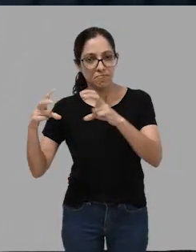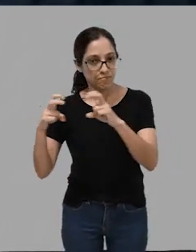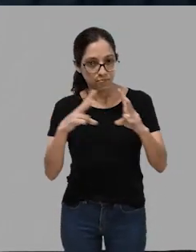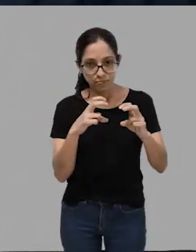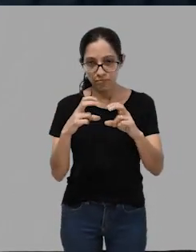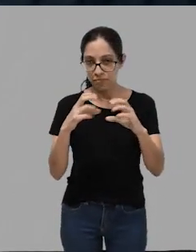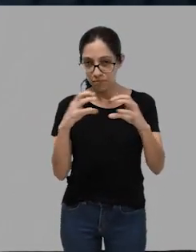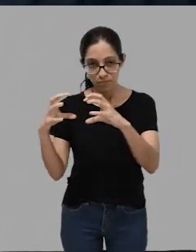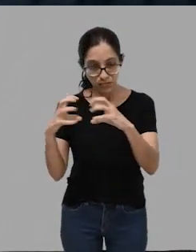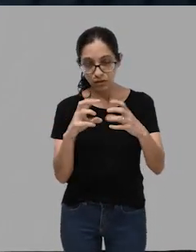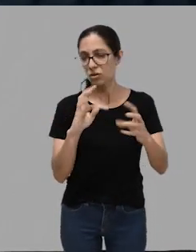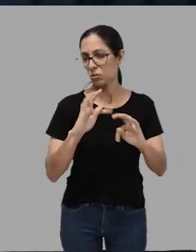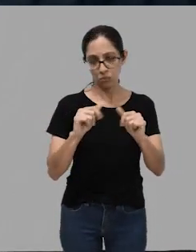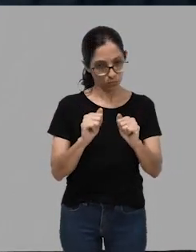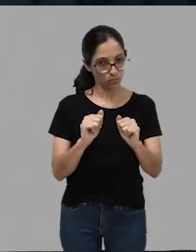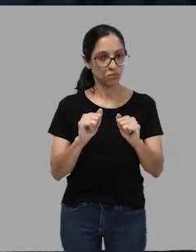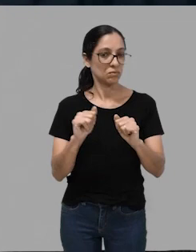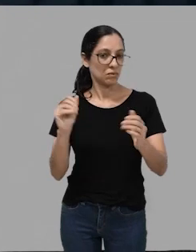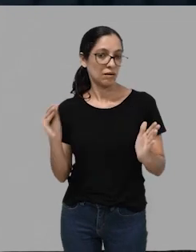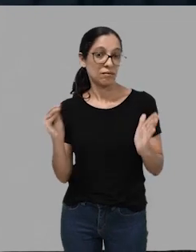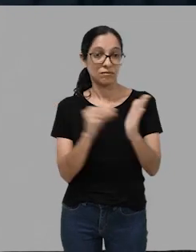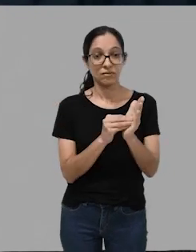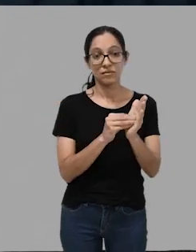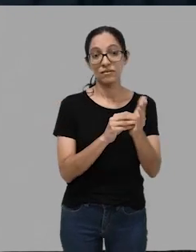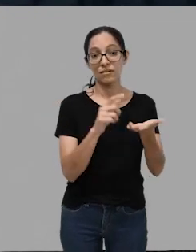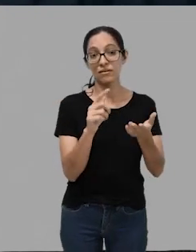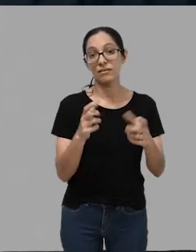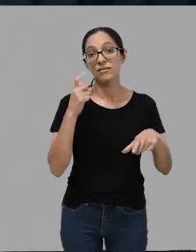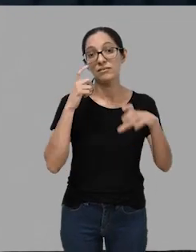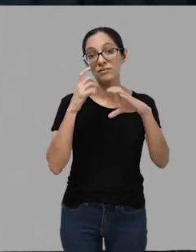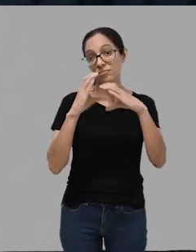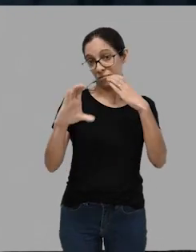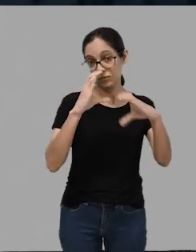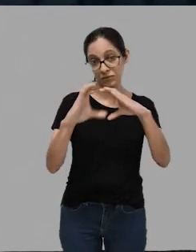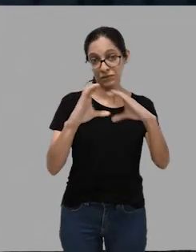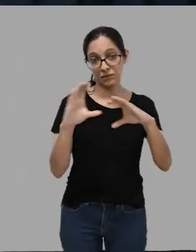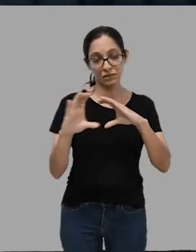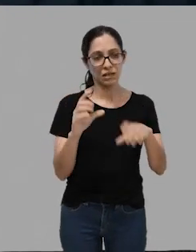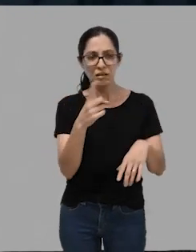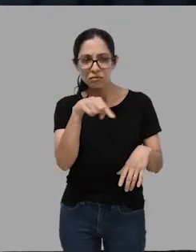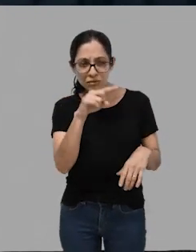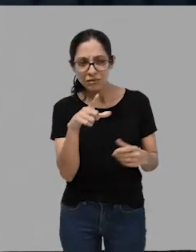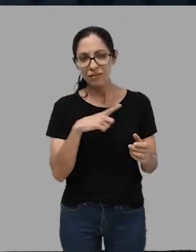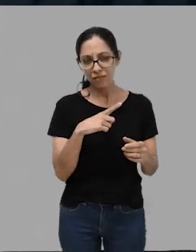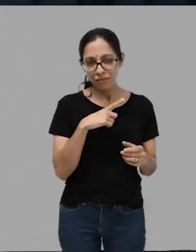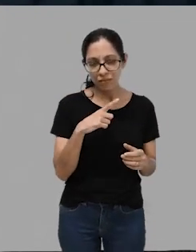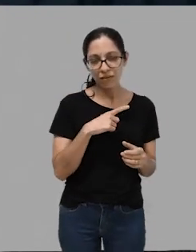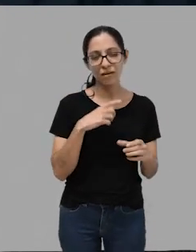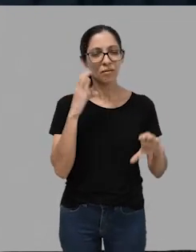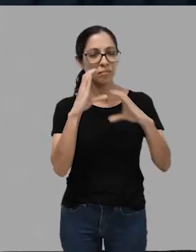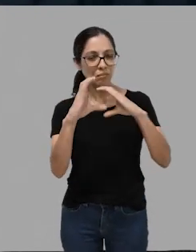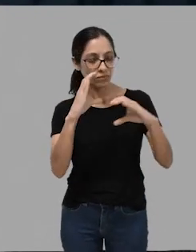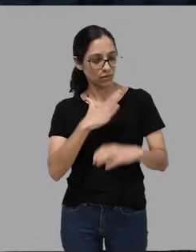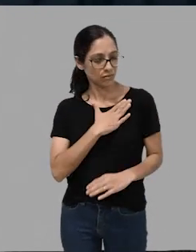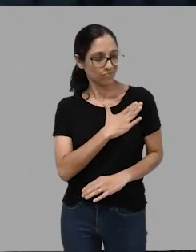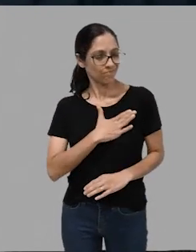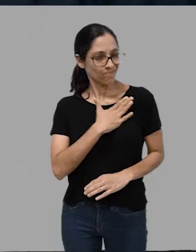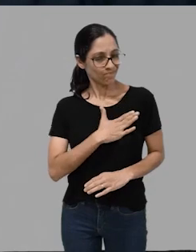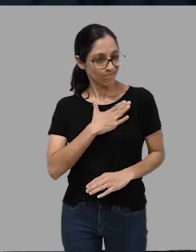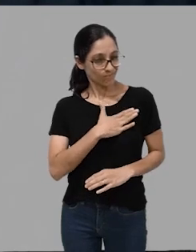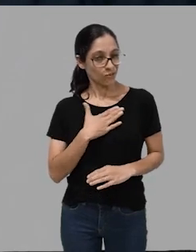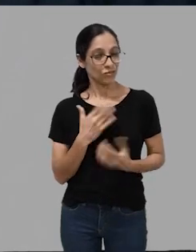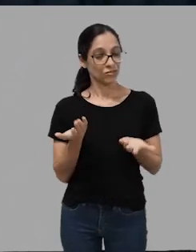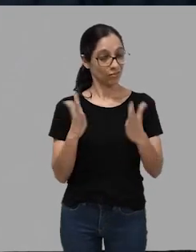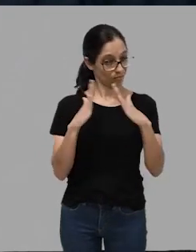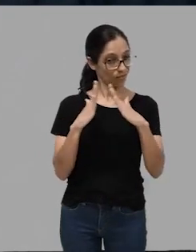Produções por que que eu estou falando de música quem não gosta de música Quem não tem uma playlist especial que ficou ouvindo em casa não é assim